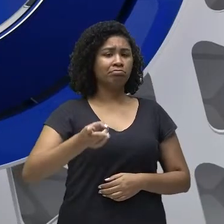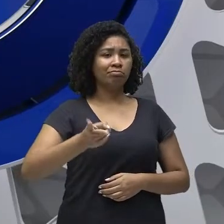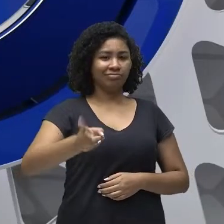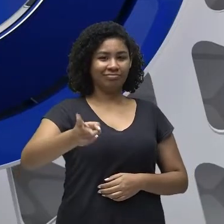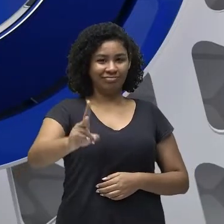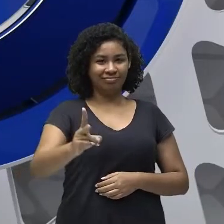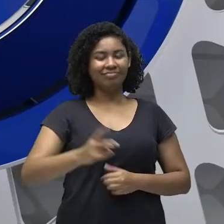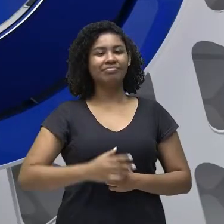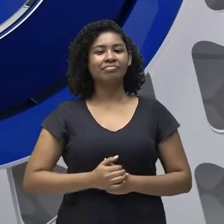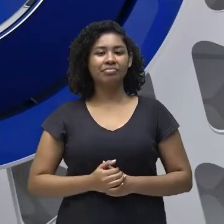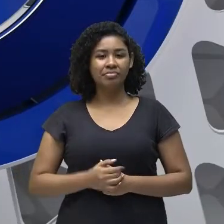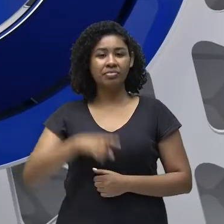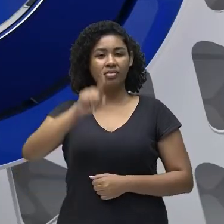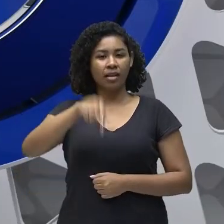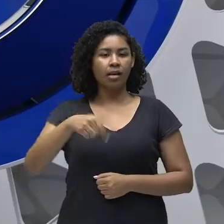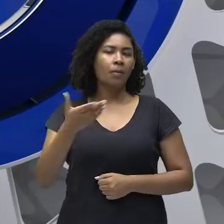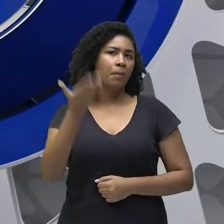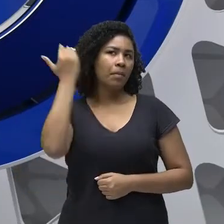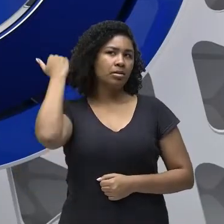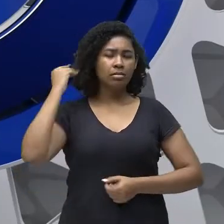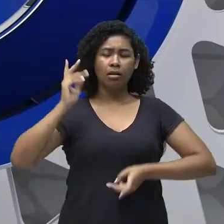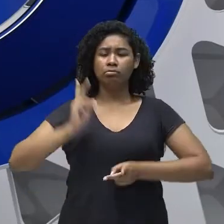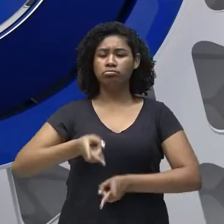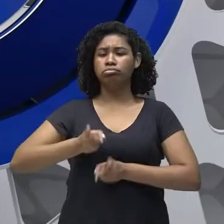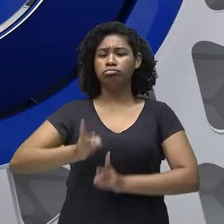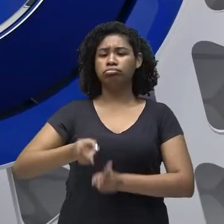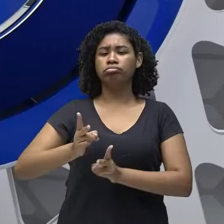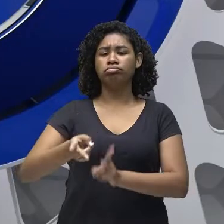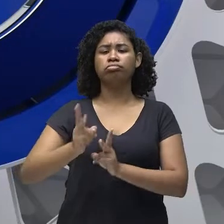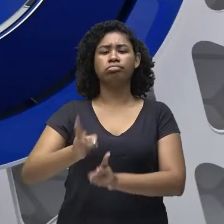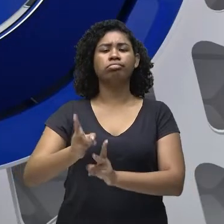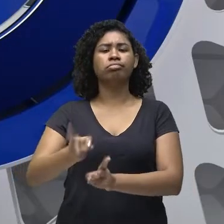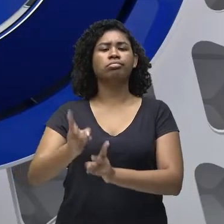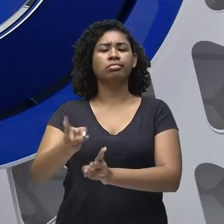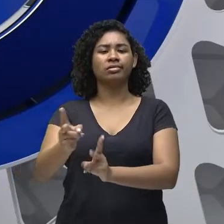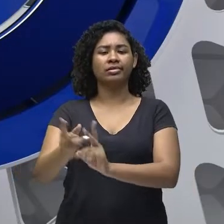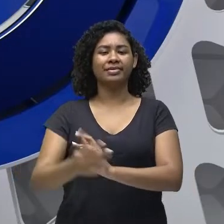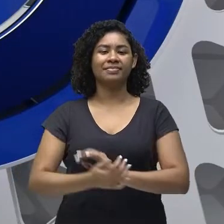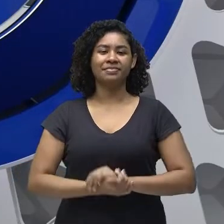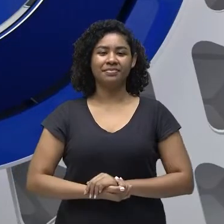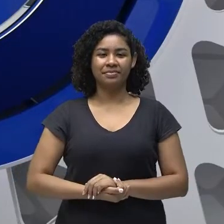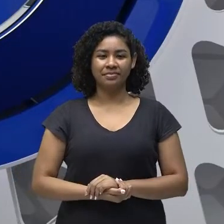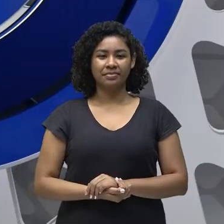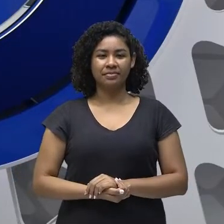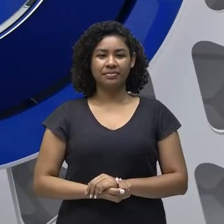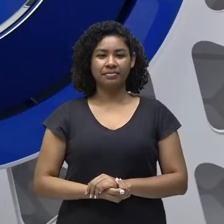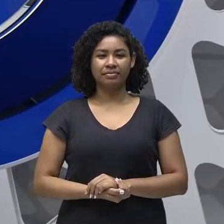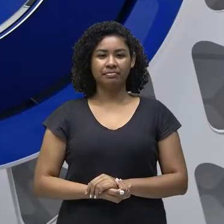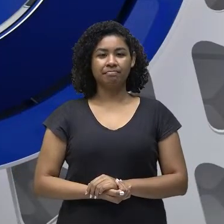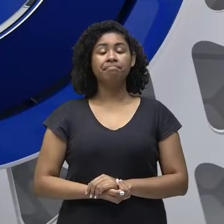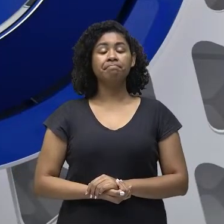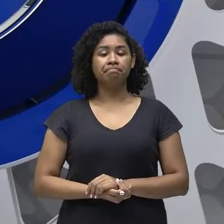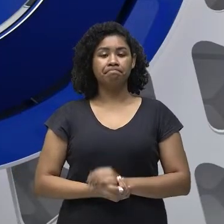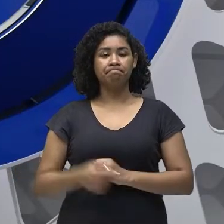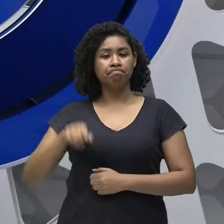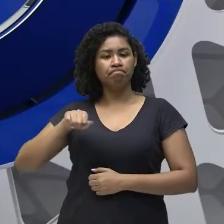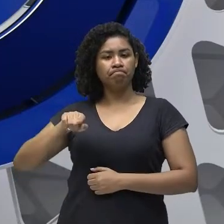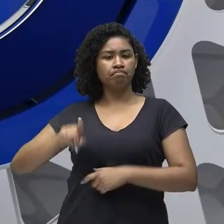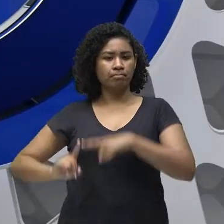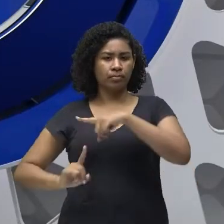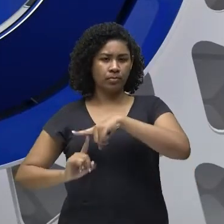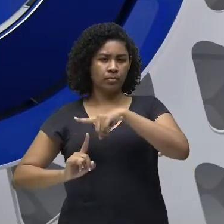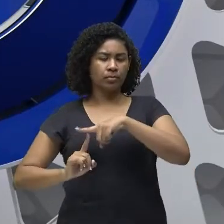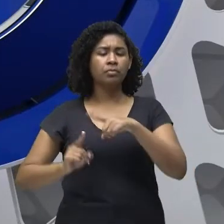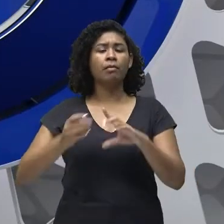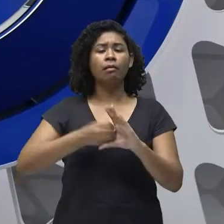é um passado contínuo. Passado contínuo. Então, ele tem umas características específicas que